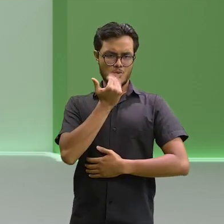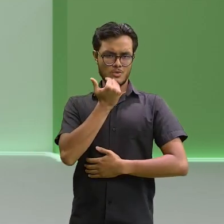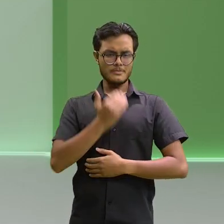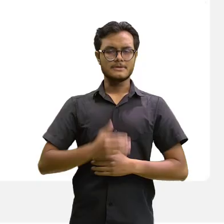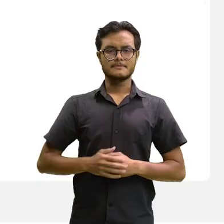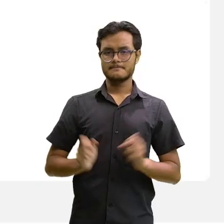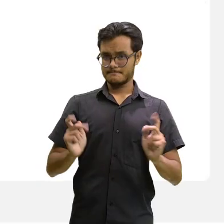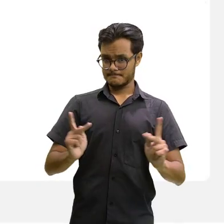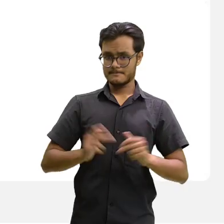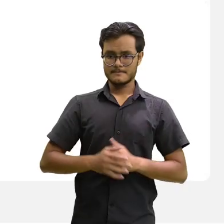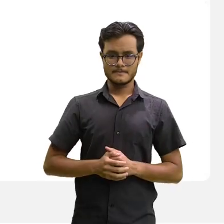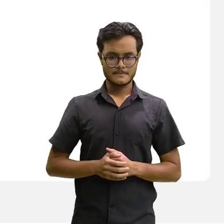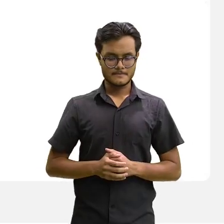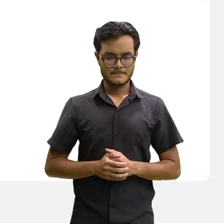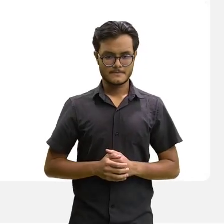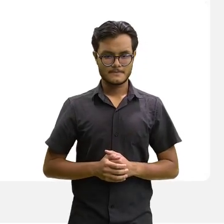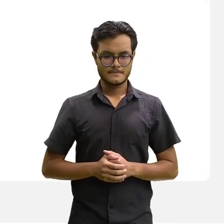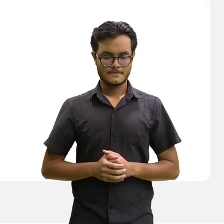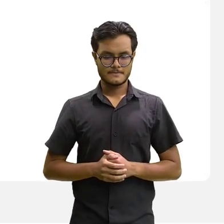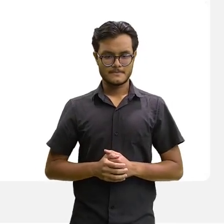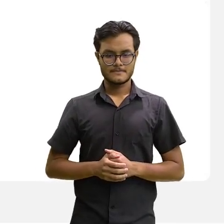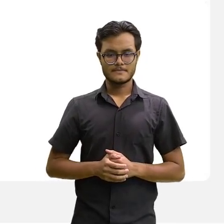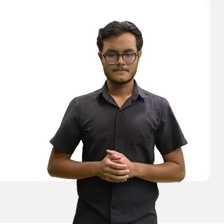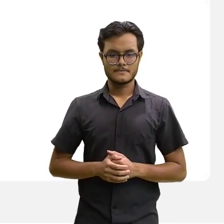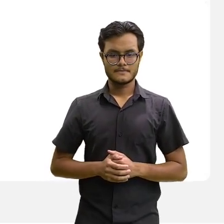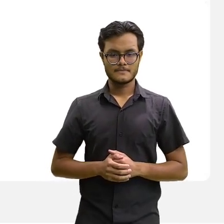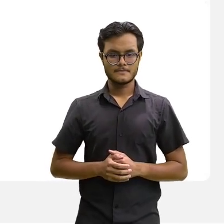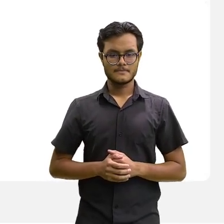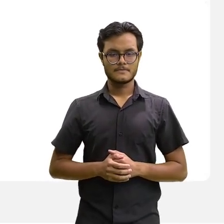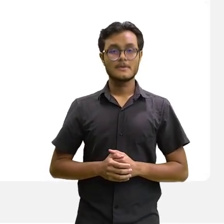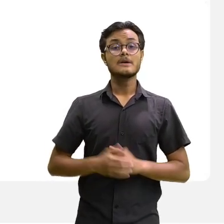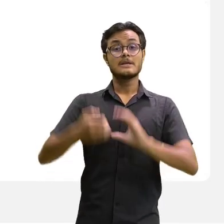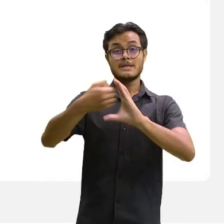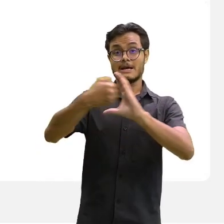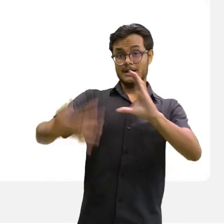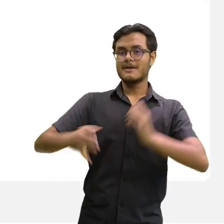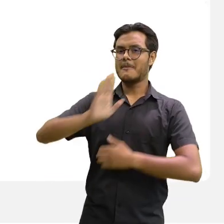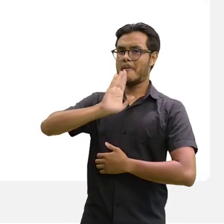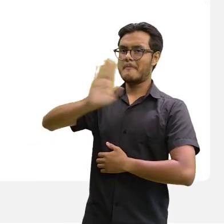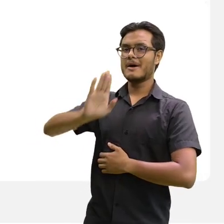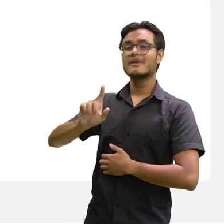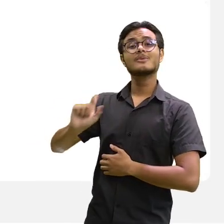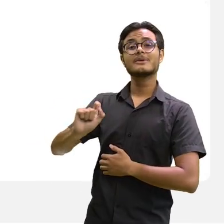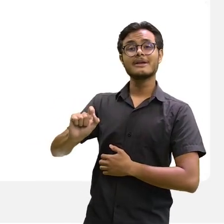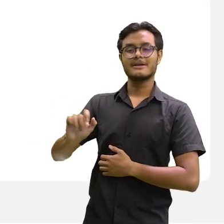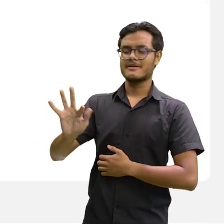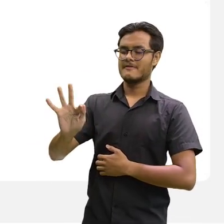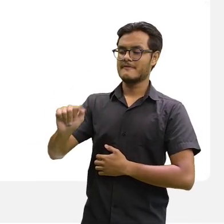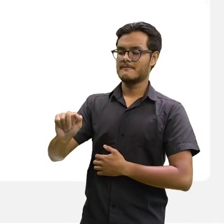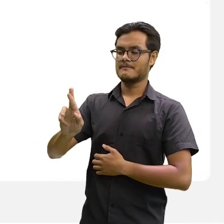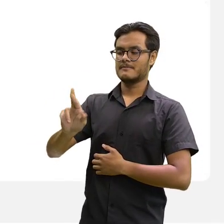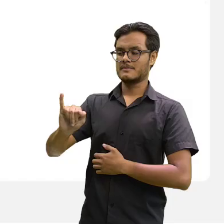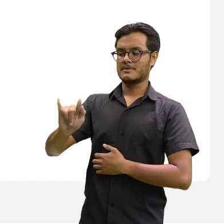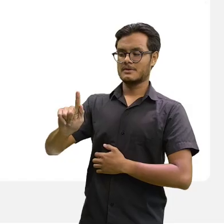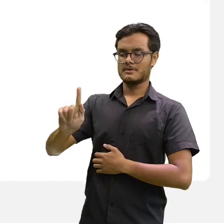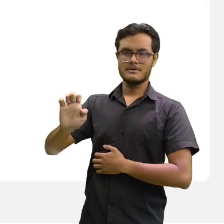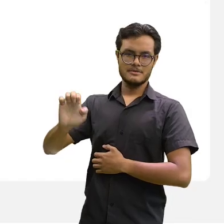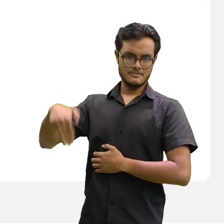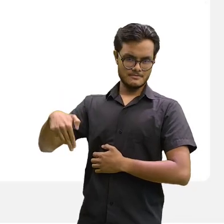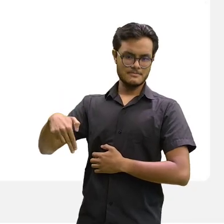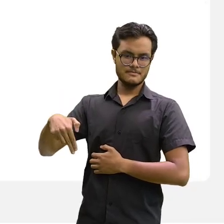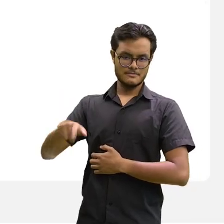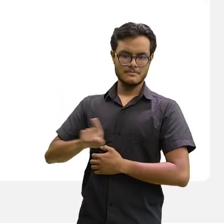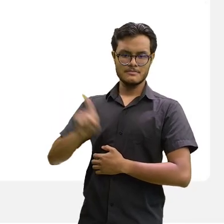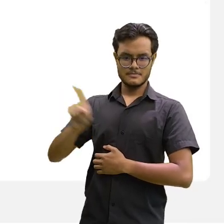e epiglote que acontece aqui. E quem é responsável por isso? Quem é responsável por isso, é